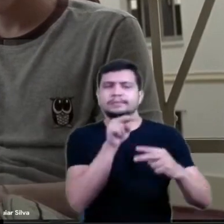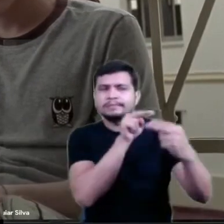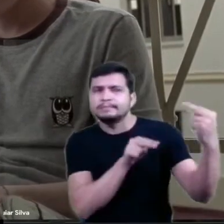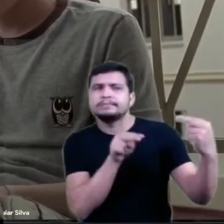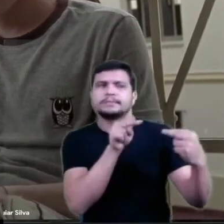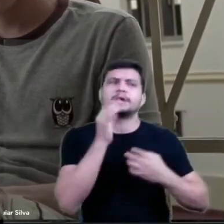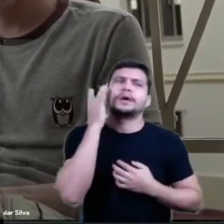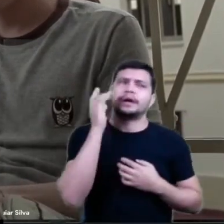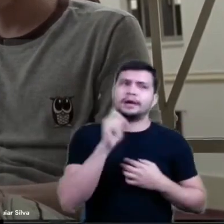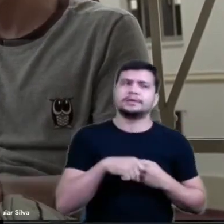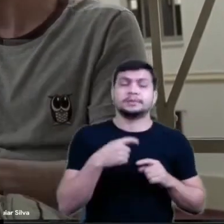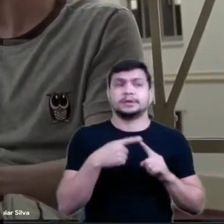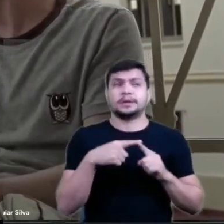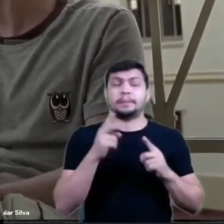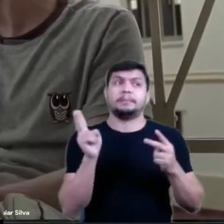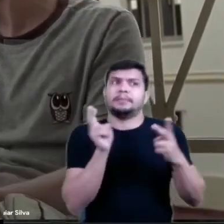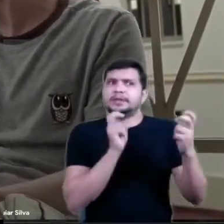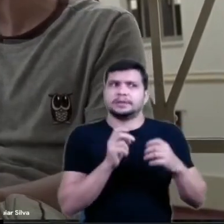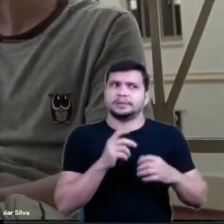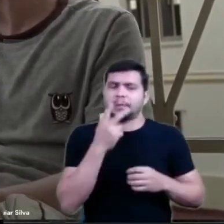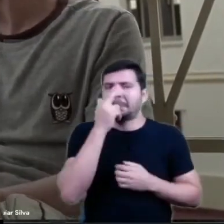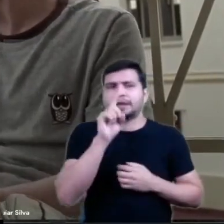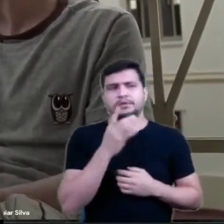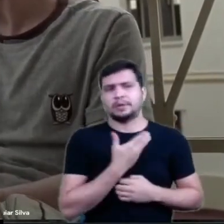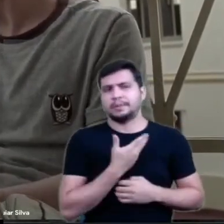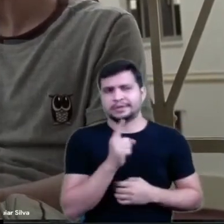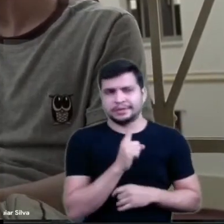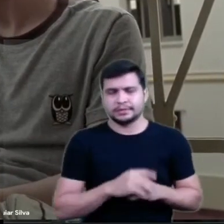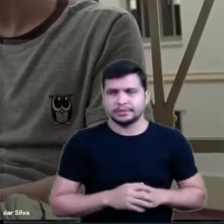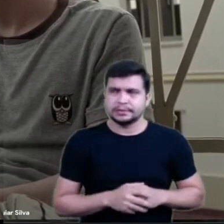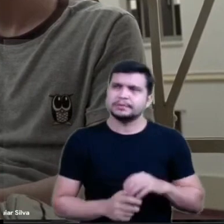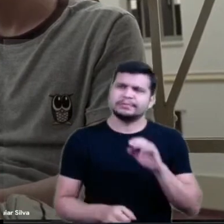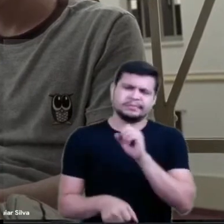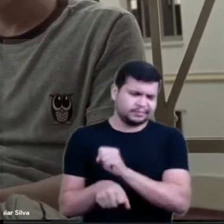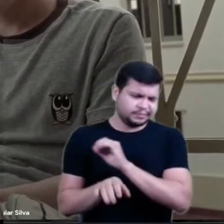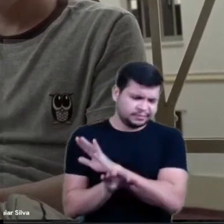sei, do jeito que ela te olha, não parece sua amizade. Para com isso.